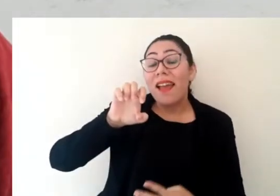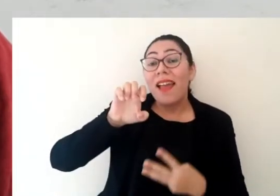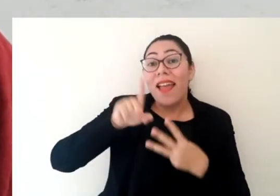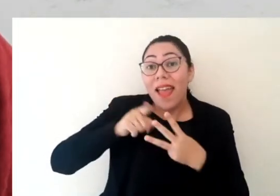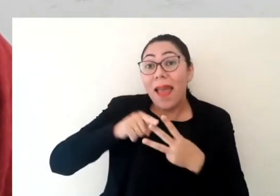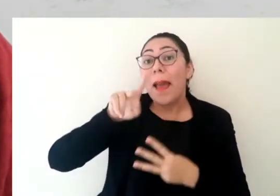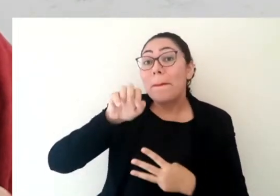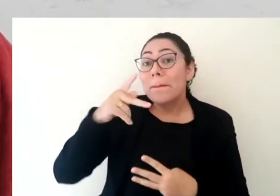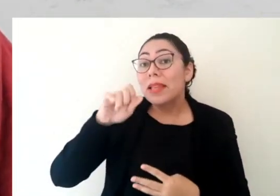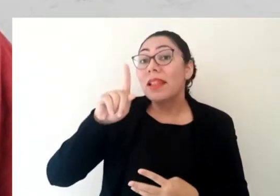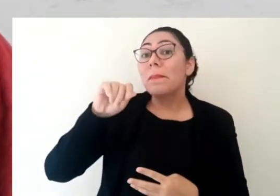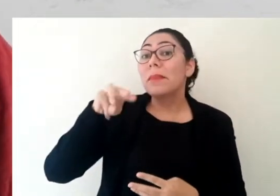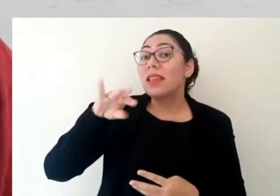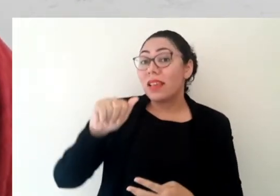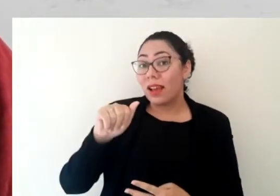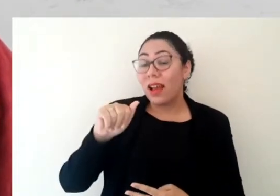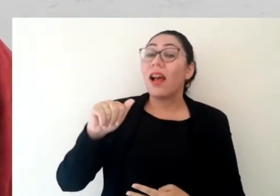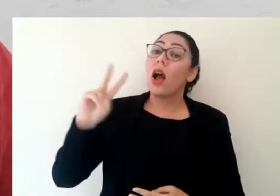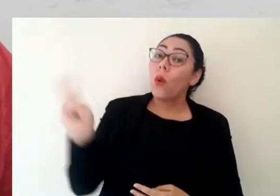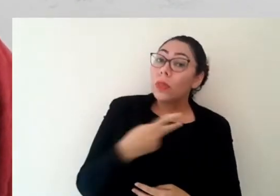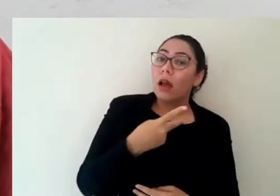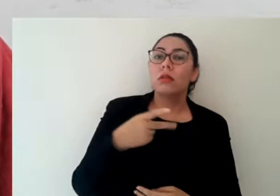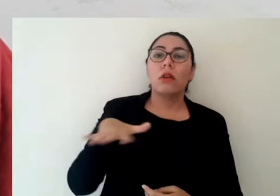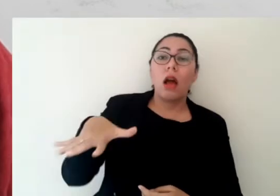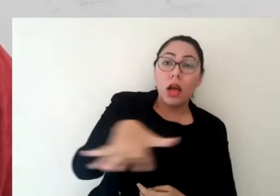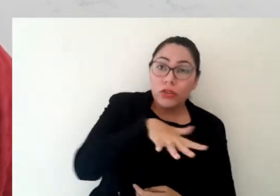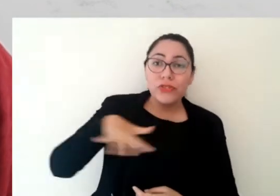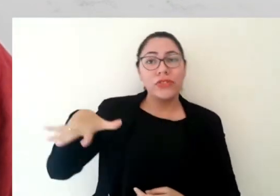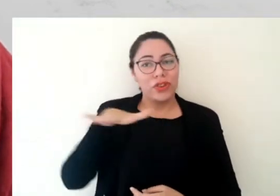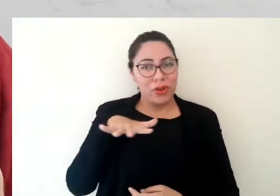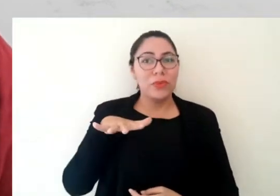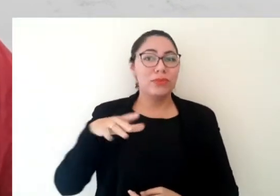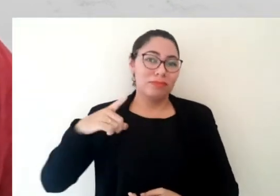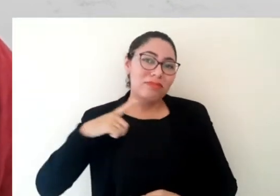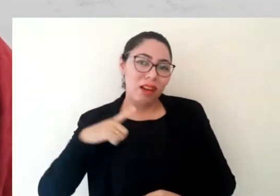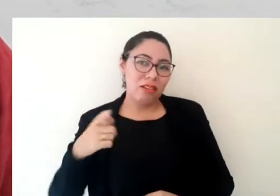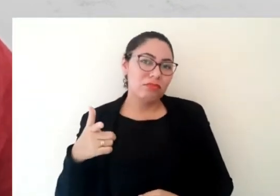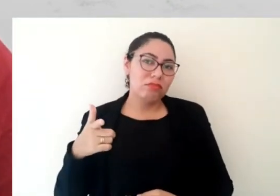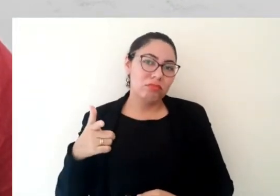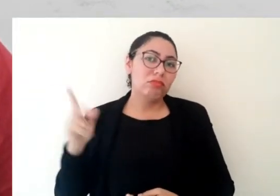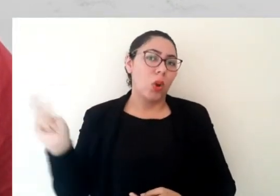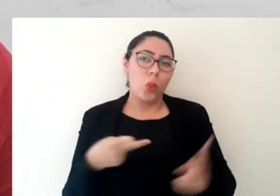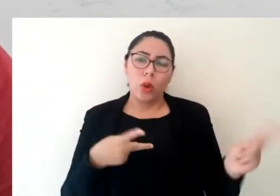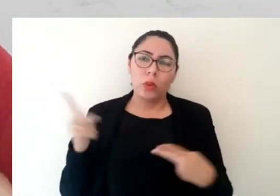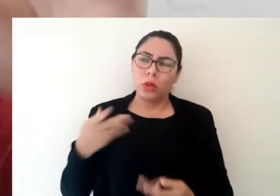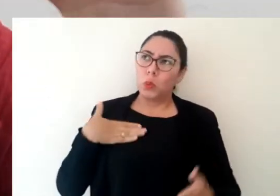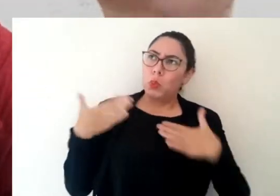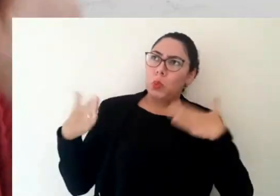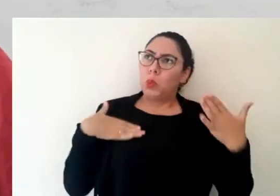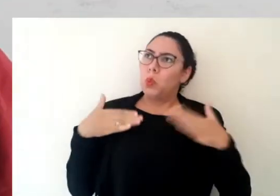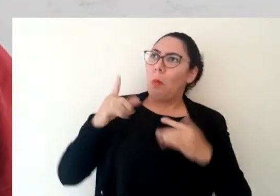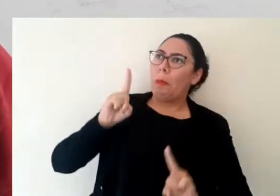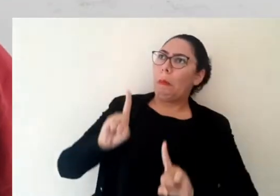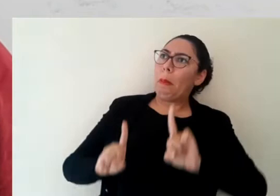epidemia? Epidemia nada mais é do que a ocorrência, seja numa região ou numa comunidade, um número de casos muito maior do que o que